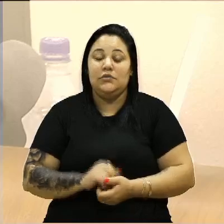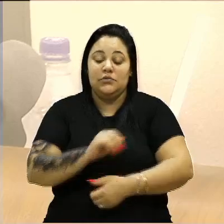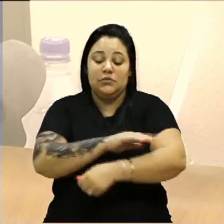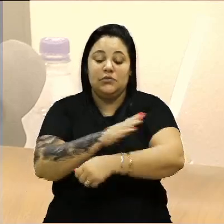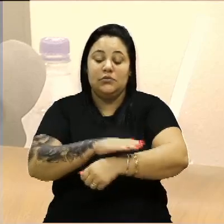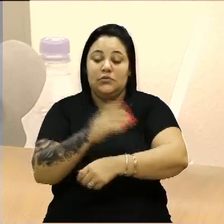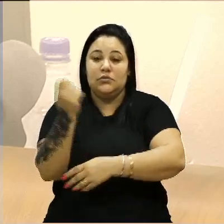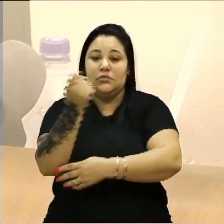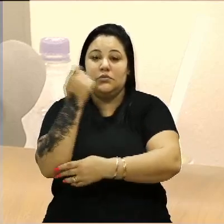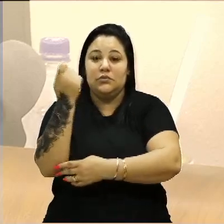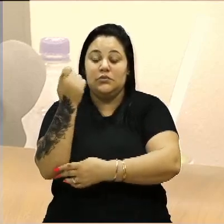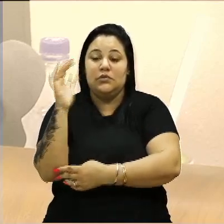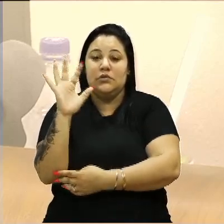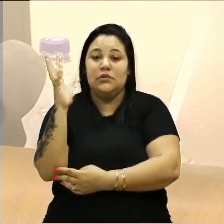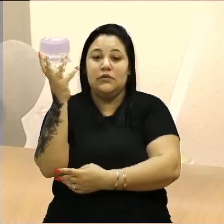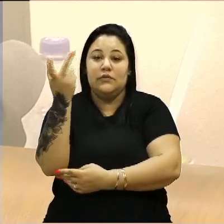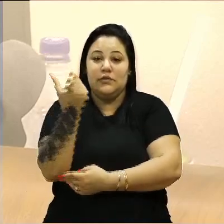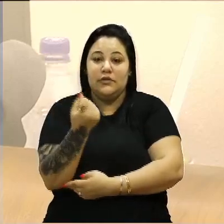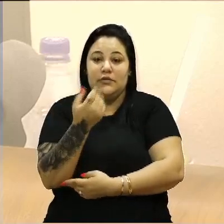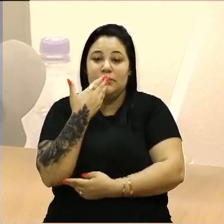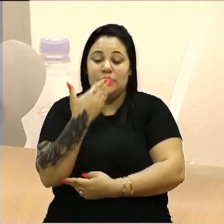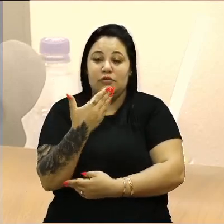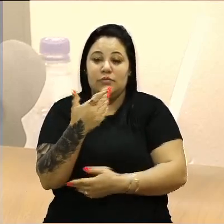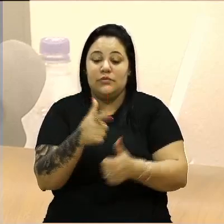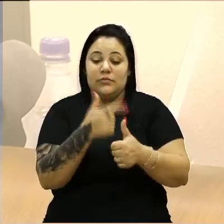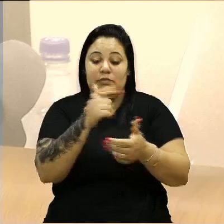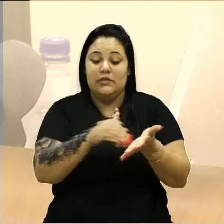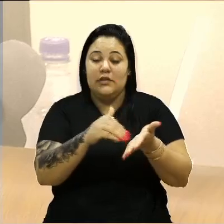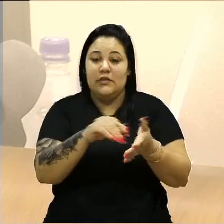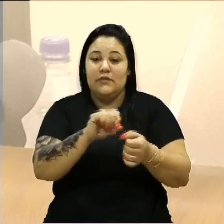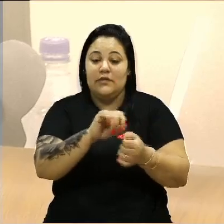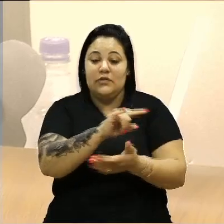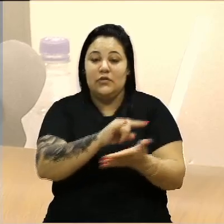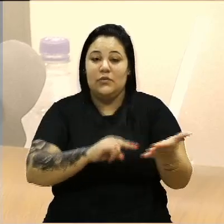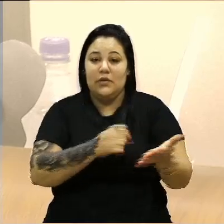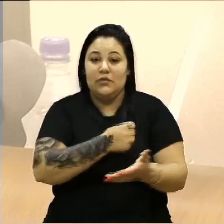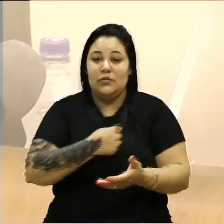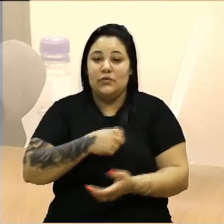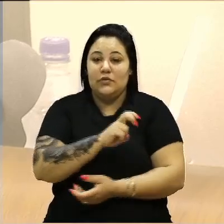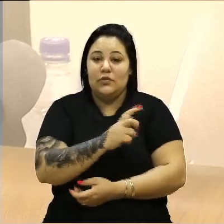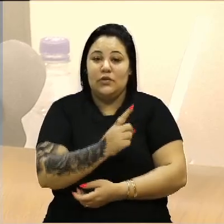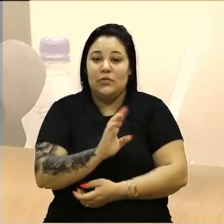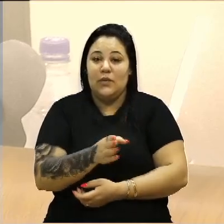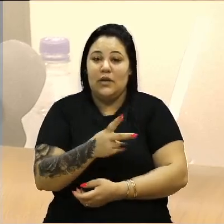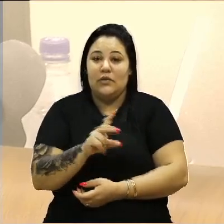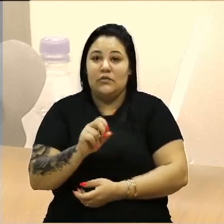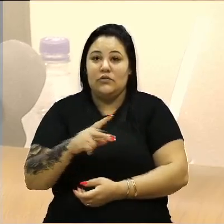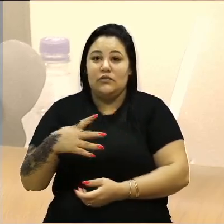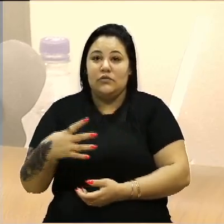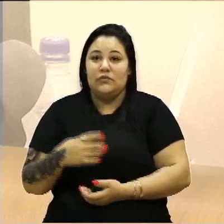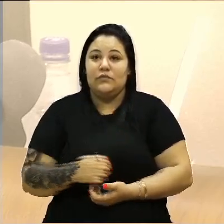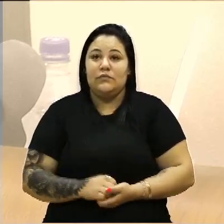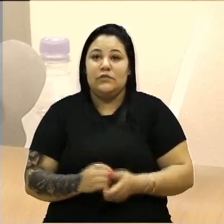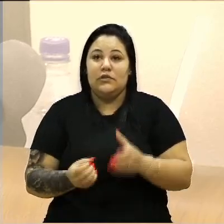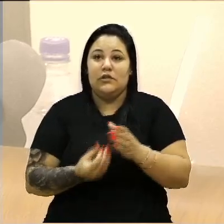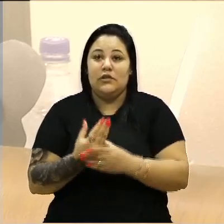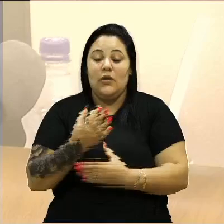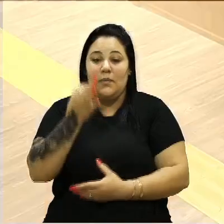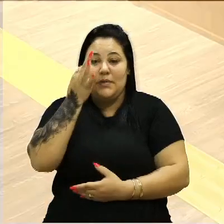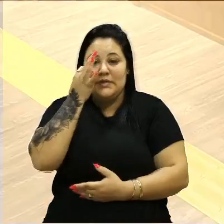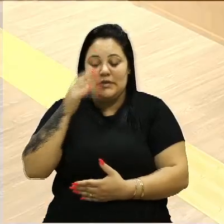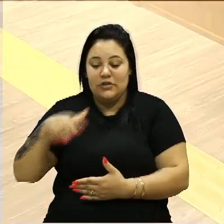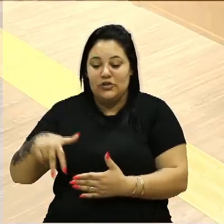FSG. Solicito ao primeiro secretário que faça a leitura do requerimento número 51/2024, que originou a presente